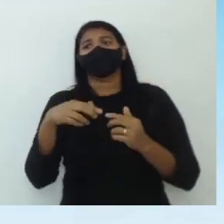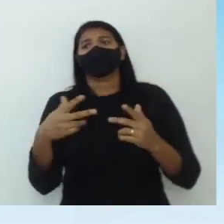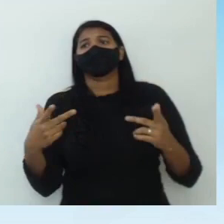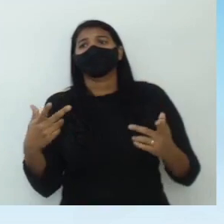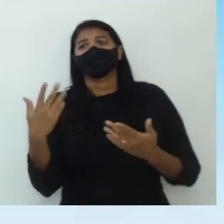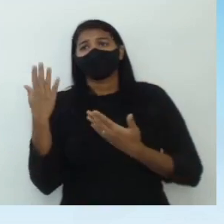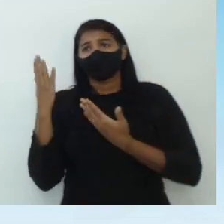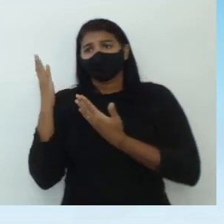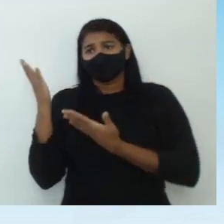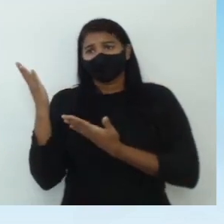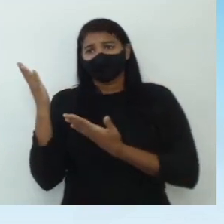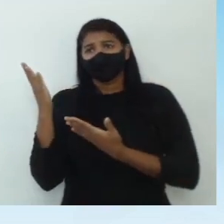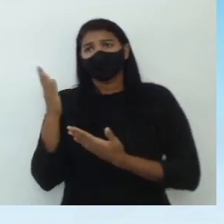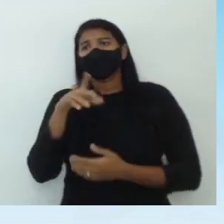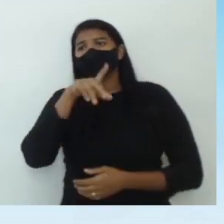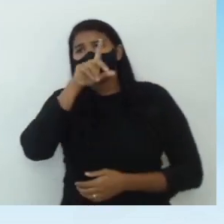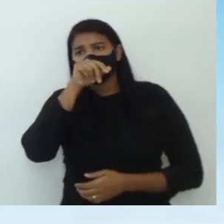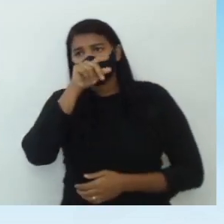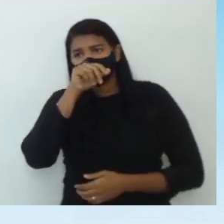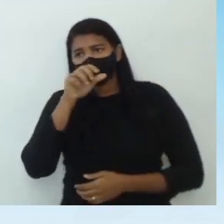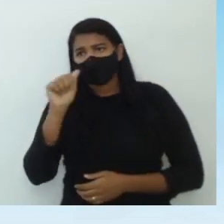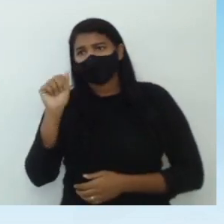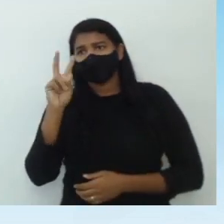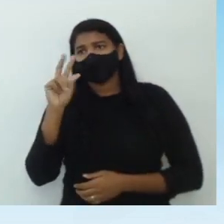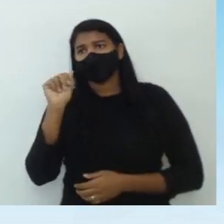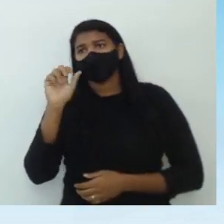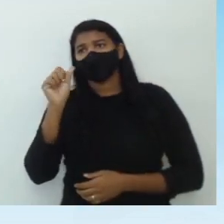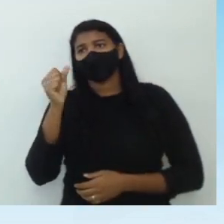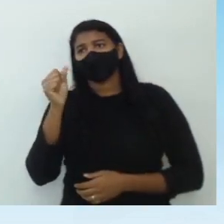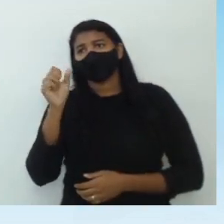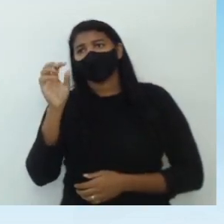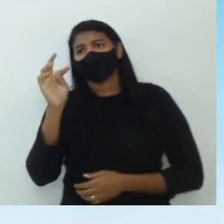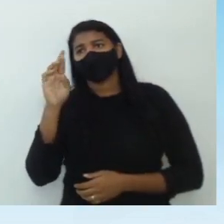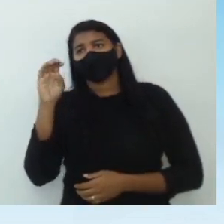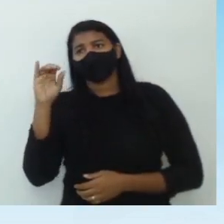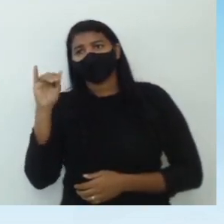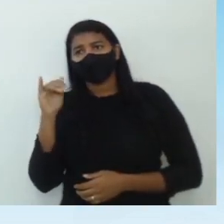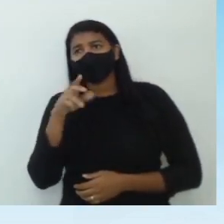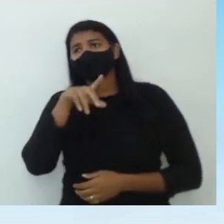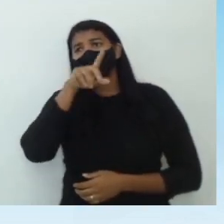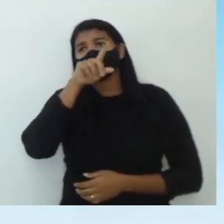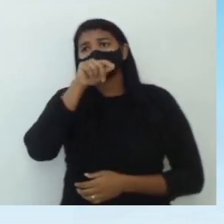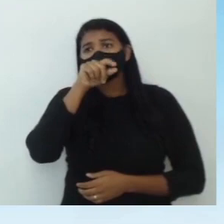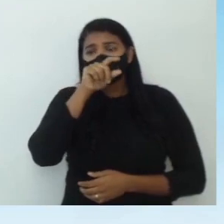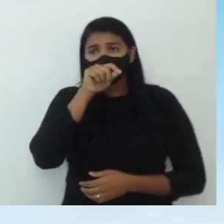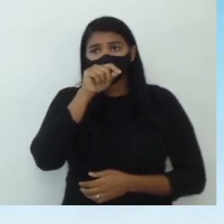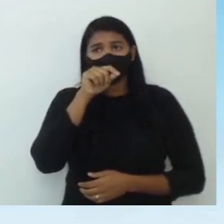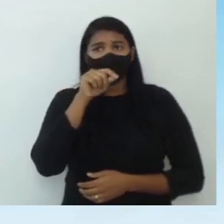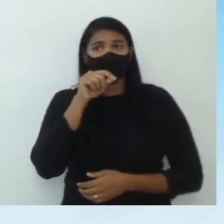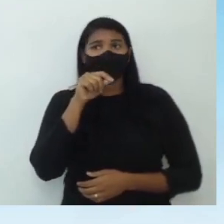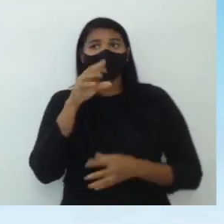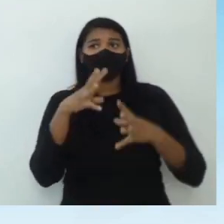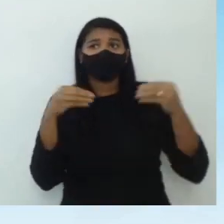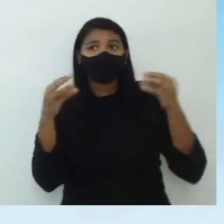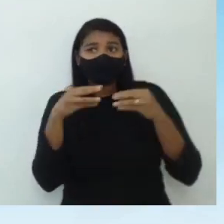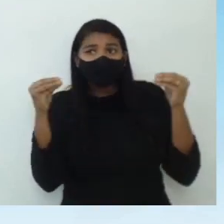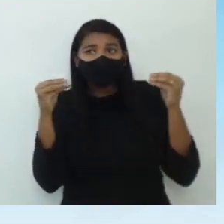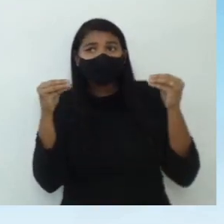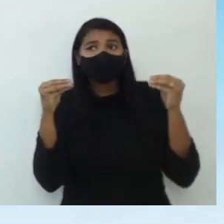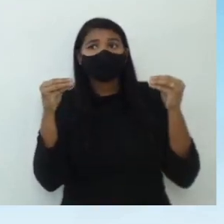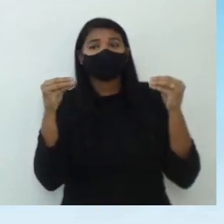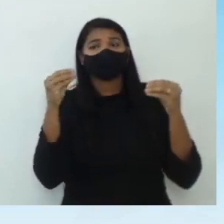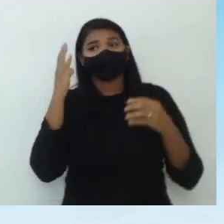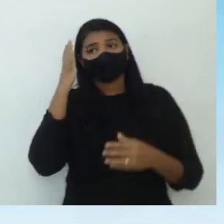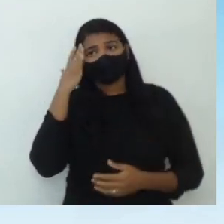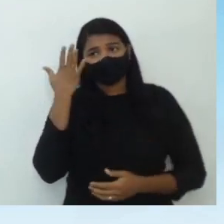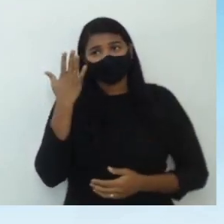trouxe a questão do albatroz, mas existe, por exemplo, às vezes espécies migratórias forçadas. Por exemplo, um navio saiu